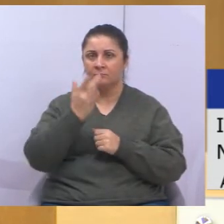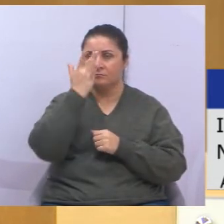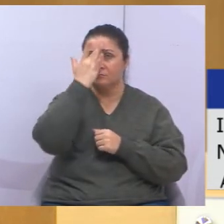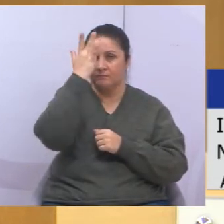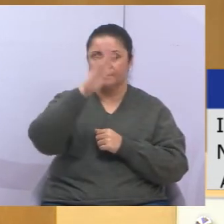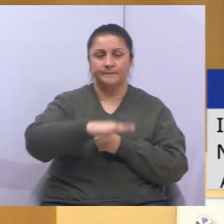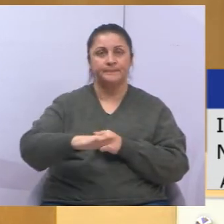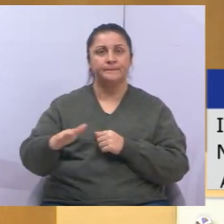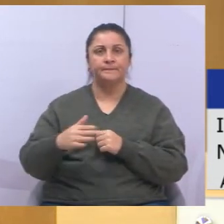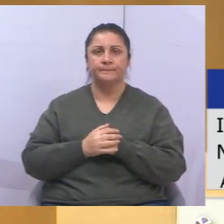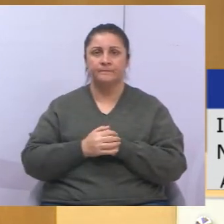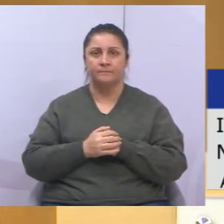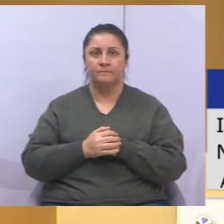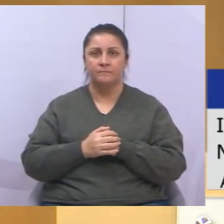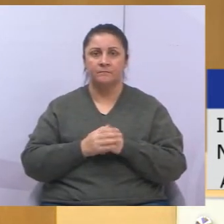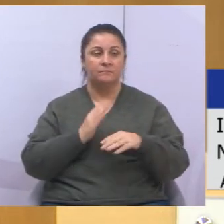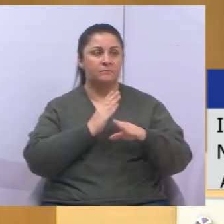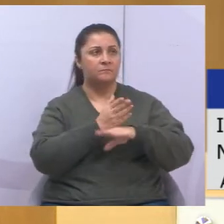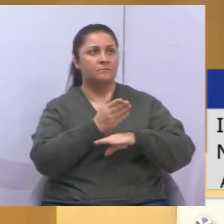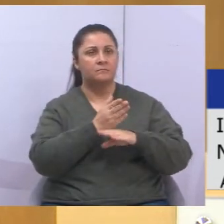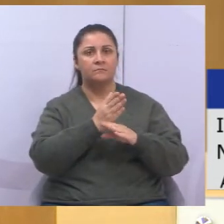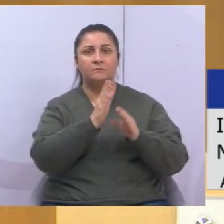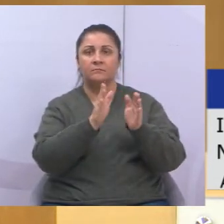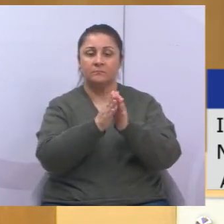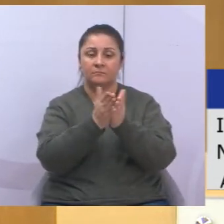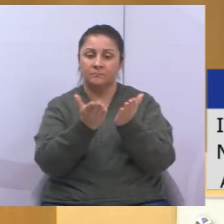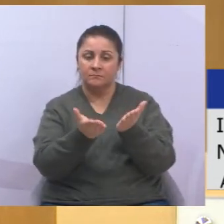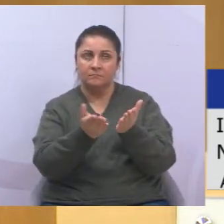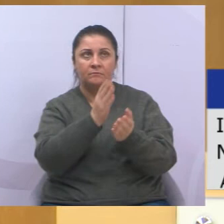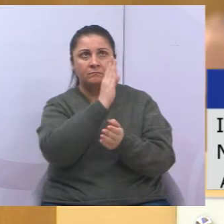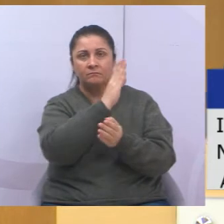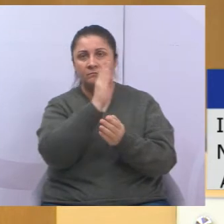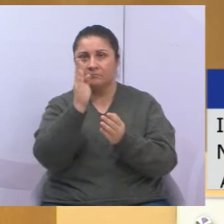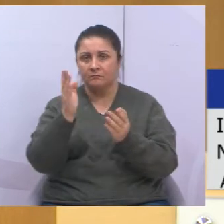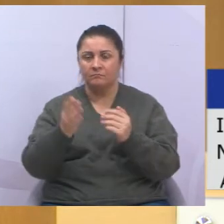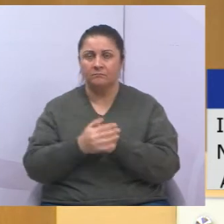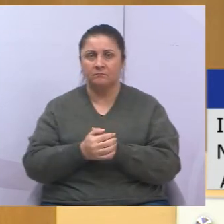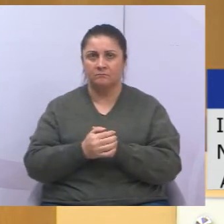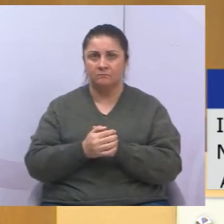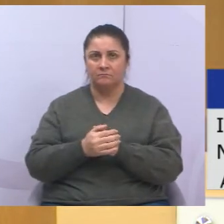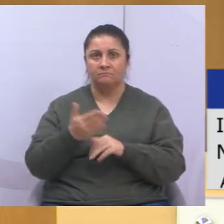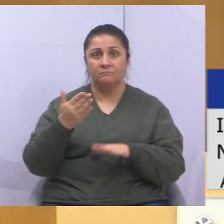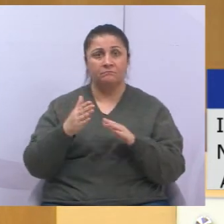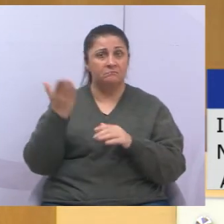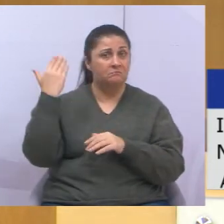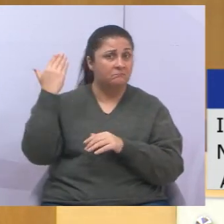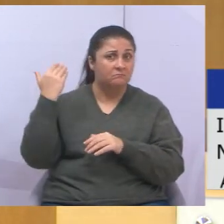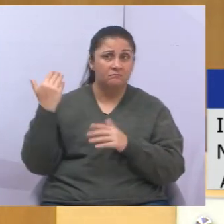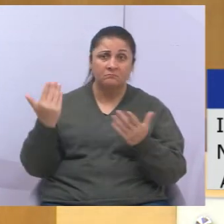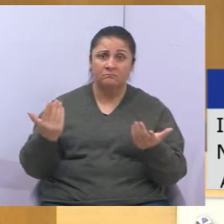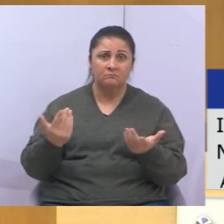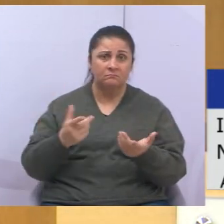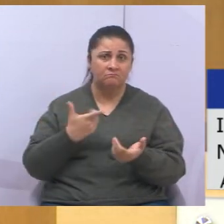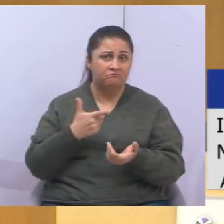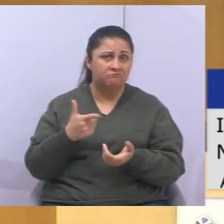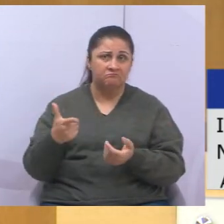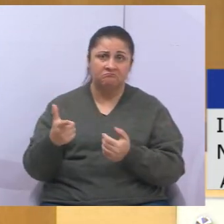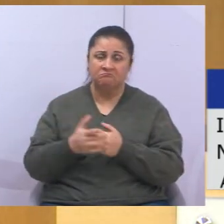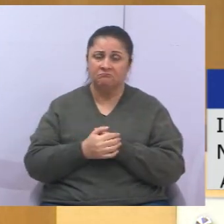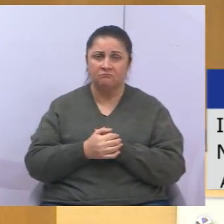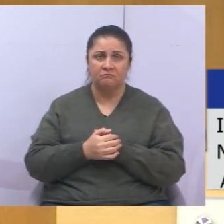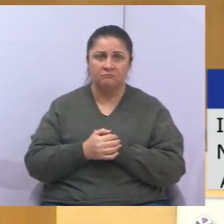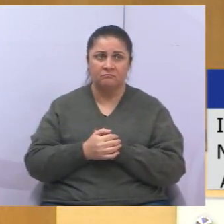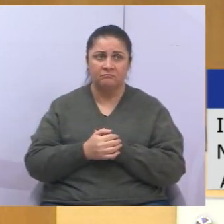uma criança ter acesso a livros na internet, coisa que muitas vezes a gente não tinha quando criança.